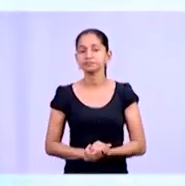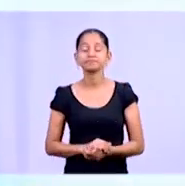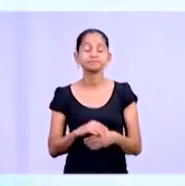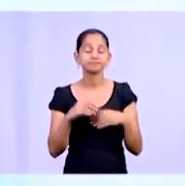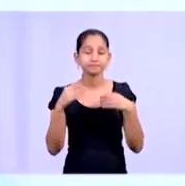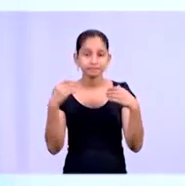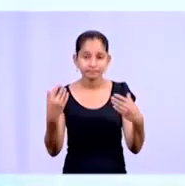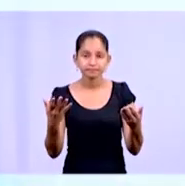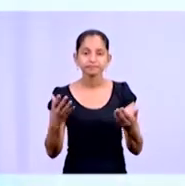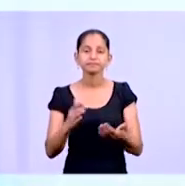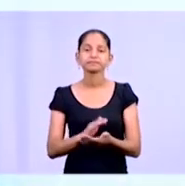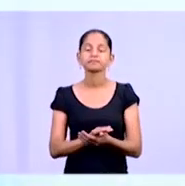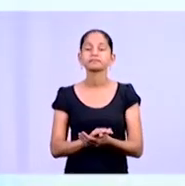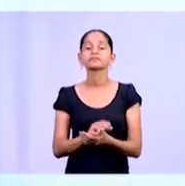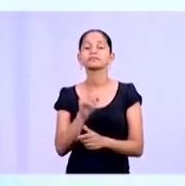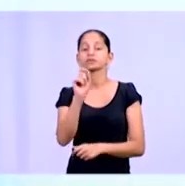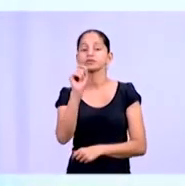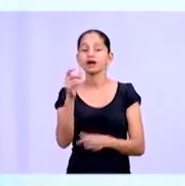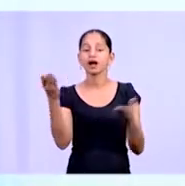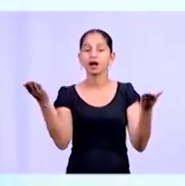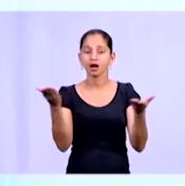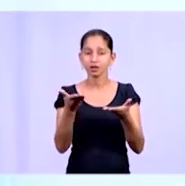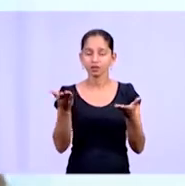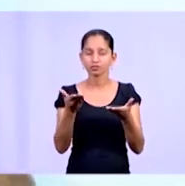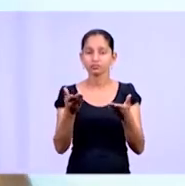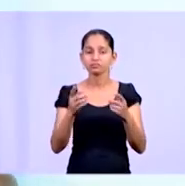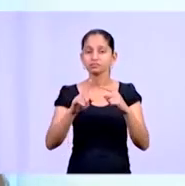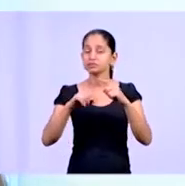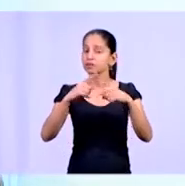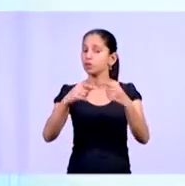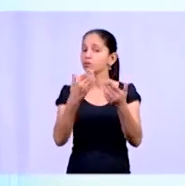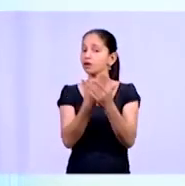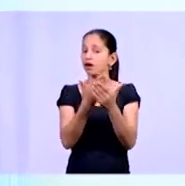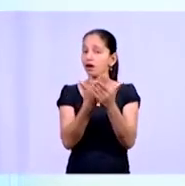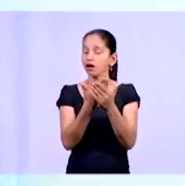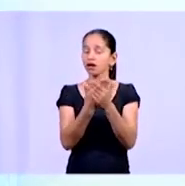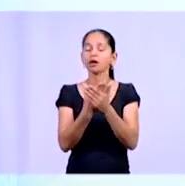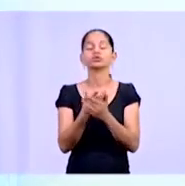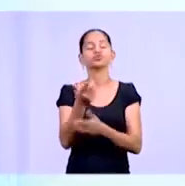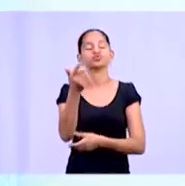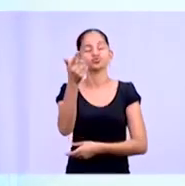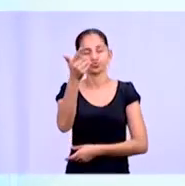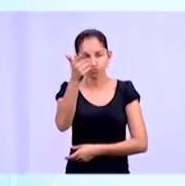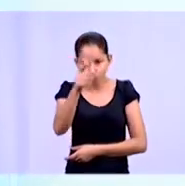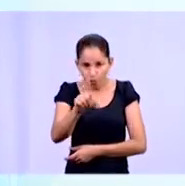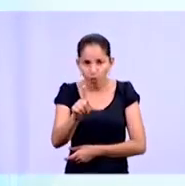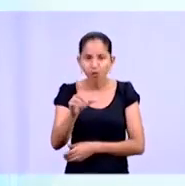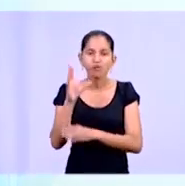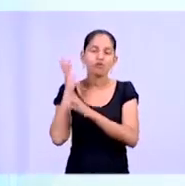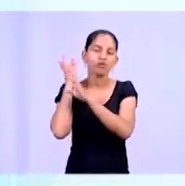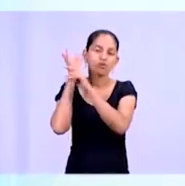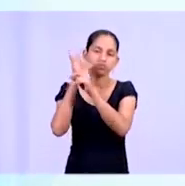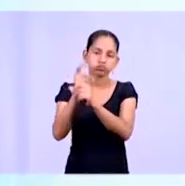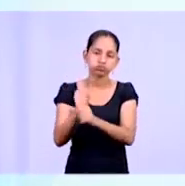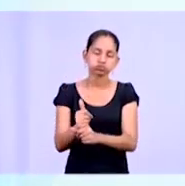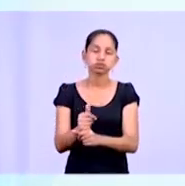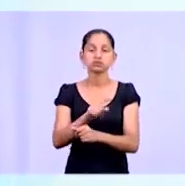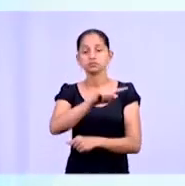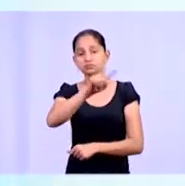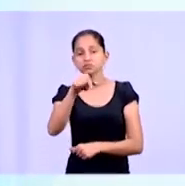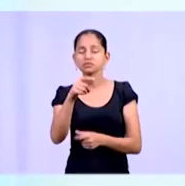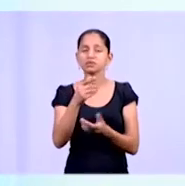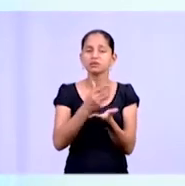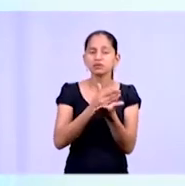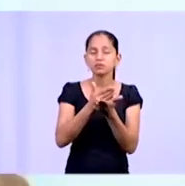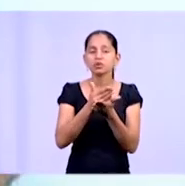Gente, o que a gente vai passar agora, na próxima aula, a gente vai falar bastante sobre hardware e software. E para vocês, vou passar